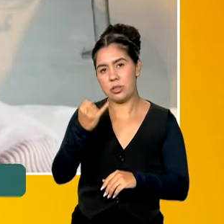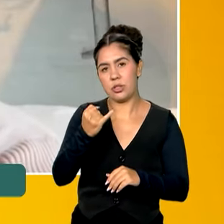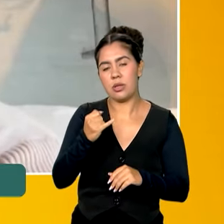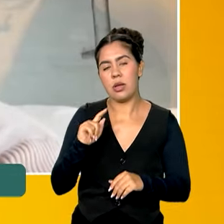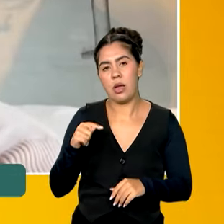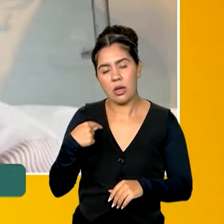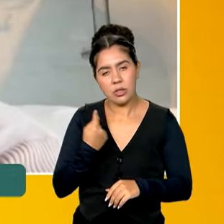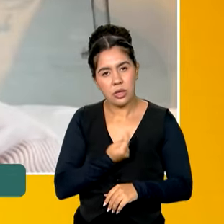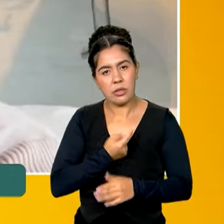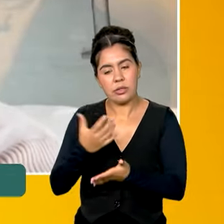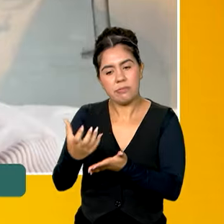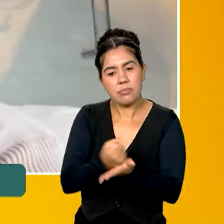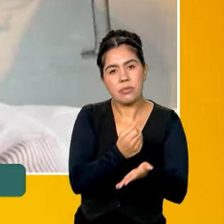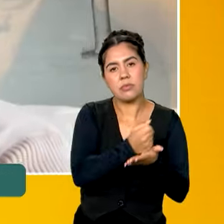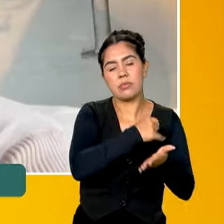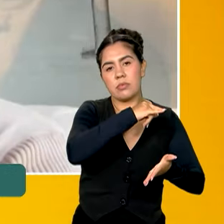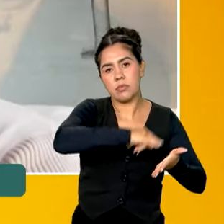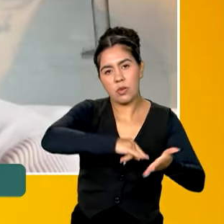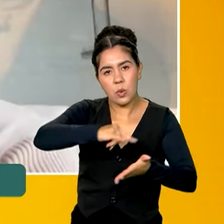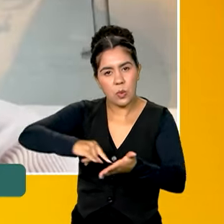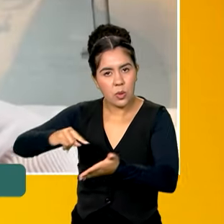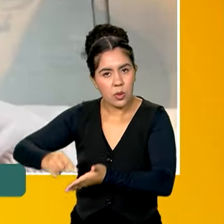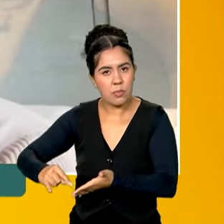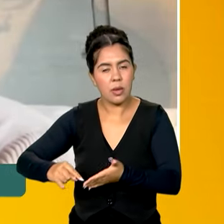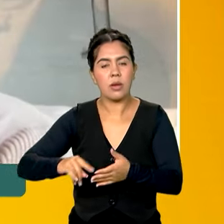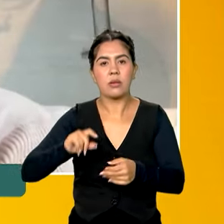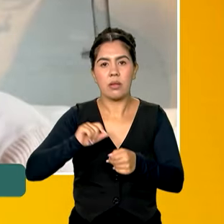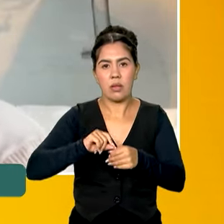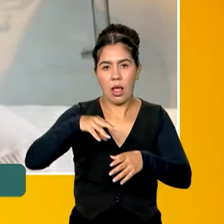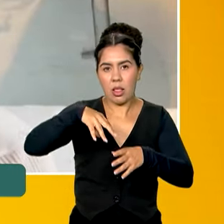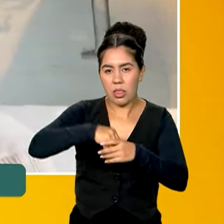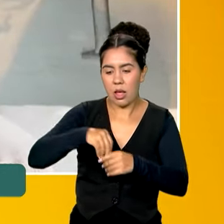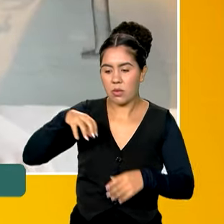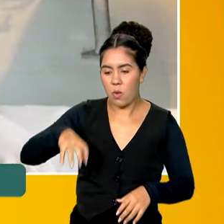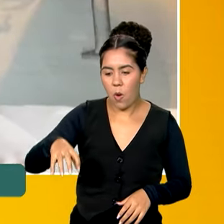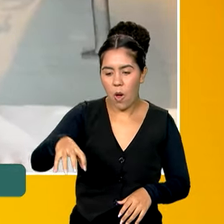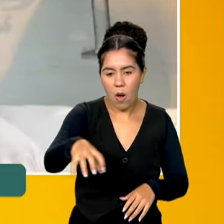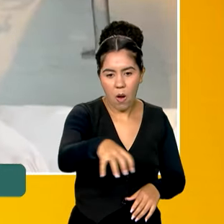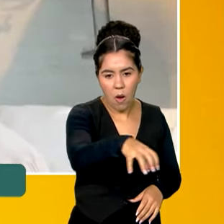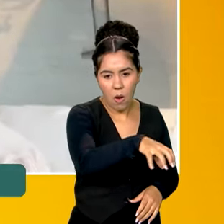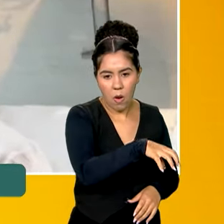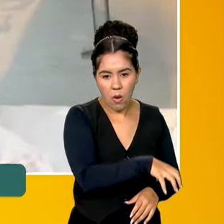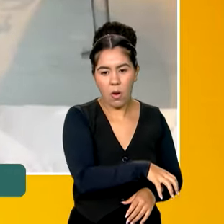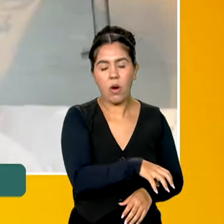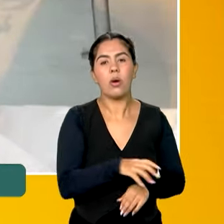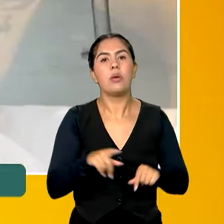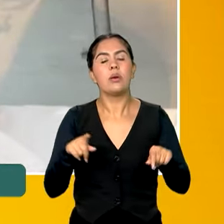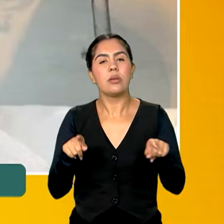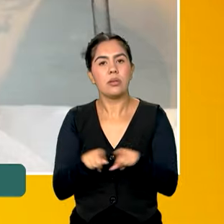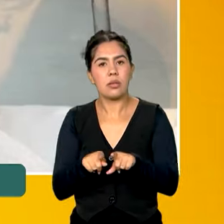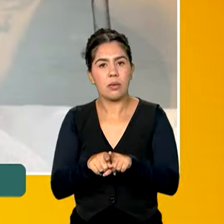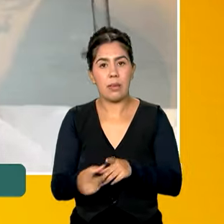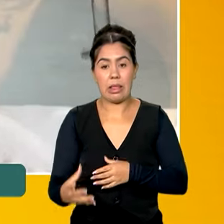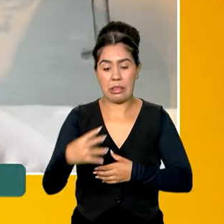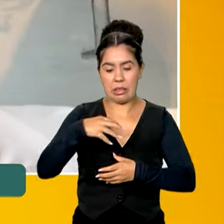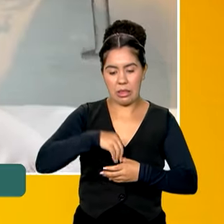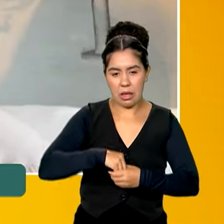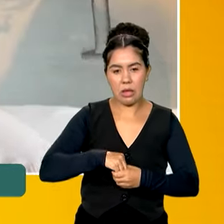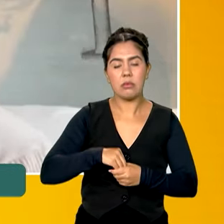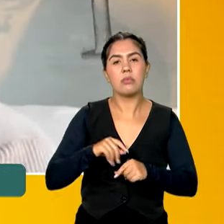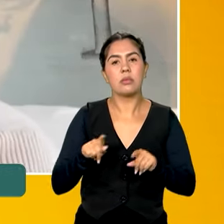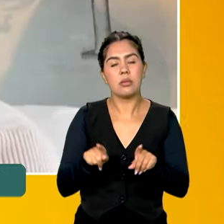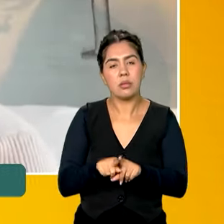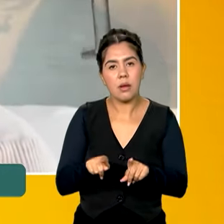gestão da documentação produzidas nos órgãos, não só para a dimensão interna aos órgãos,